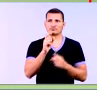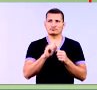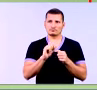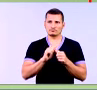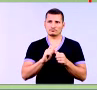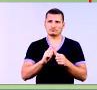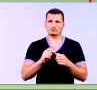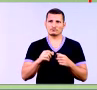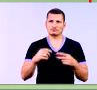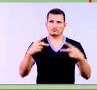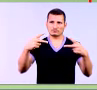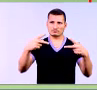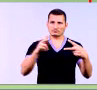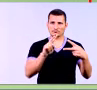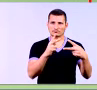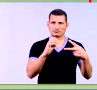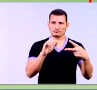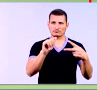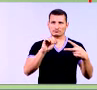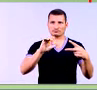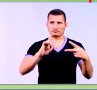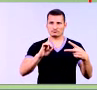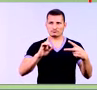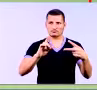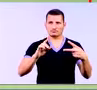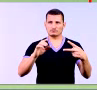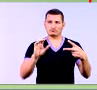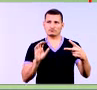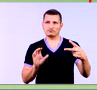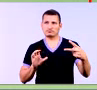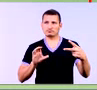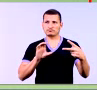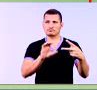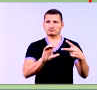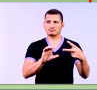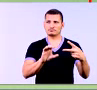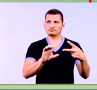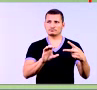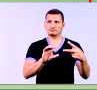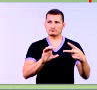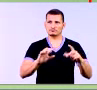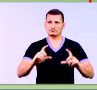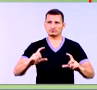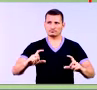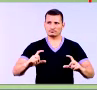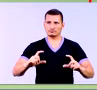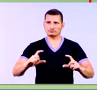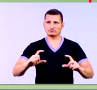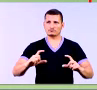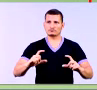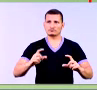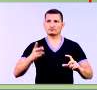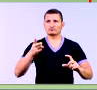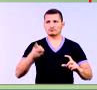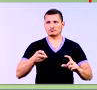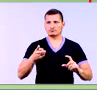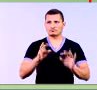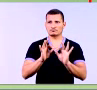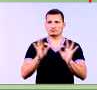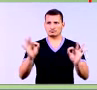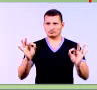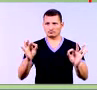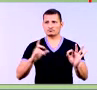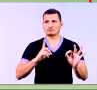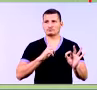declaração dentro da tag head com os mesmos arquivos. Observem os arquivos. Nós temos os mesmos arquivos relacionados.